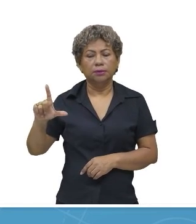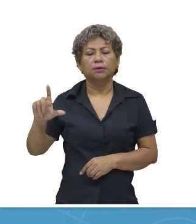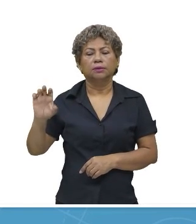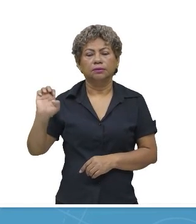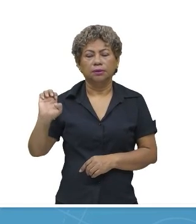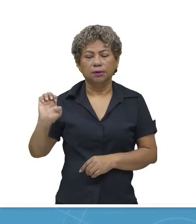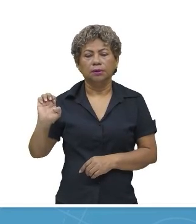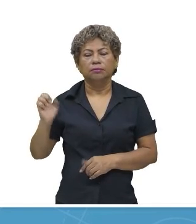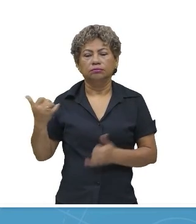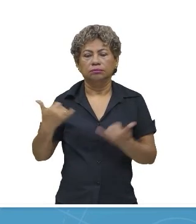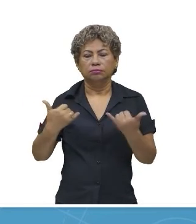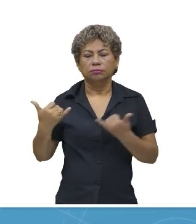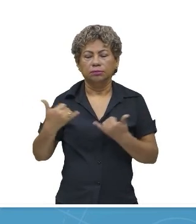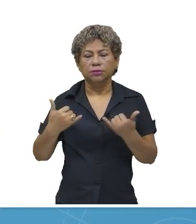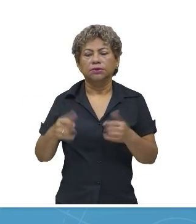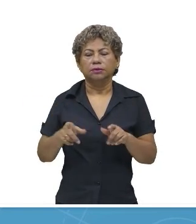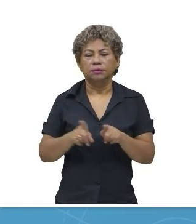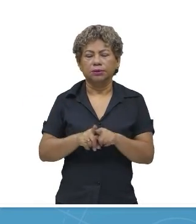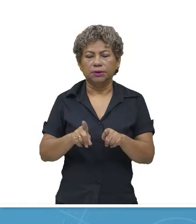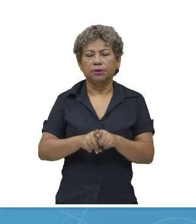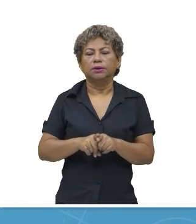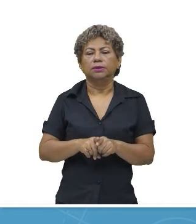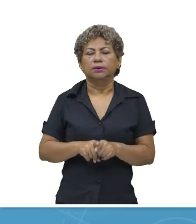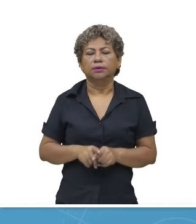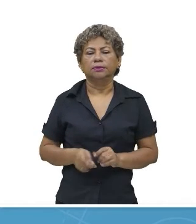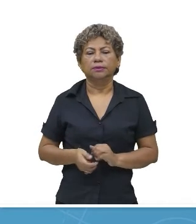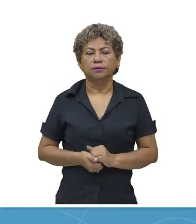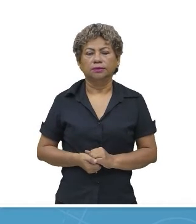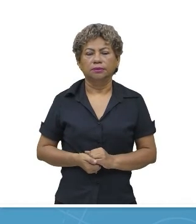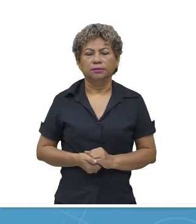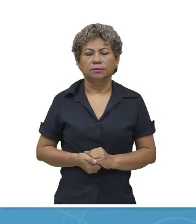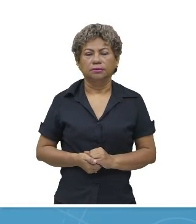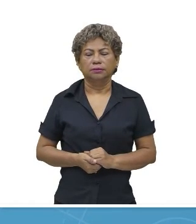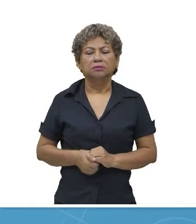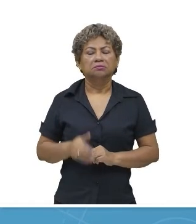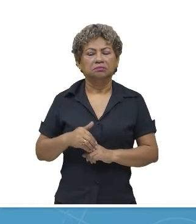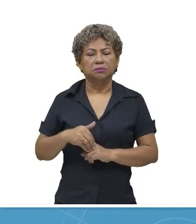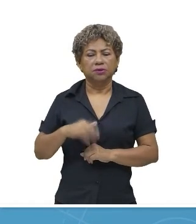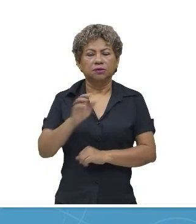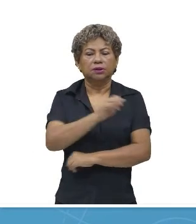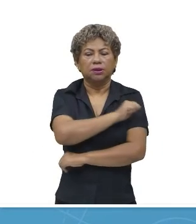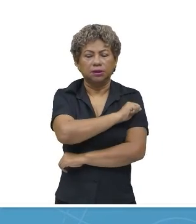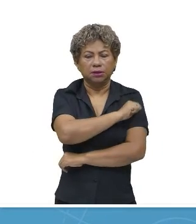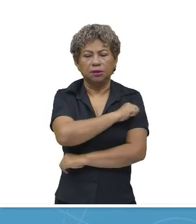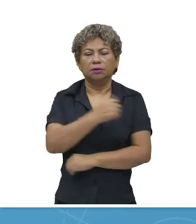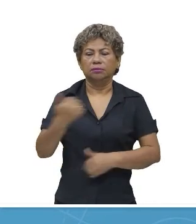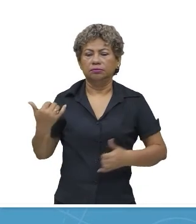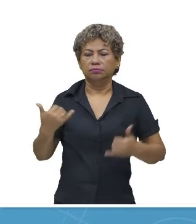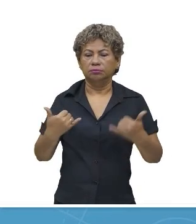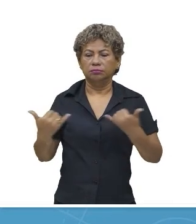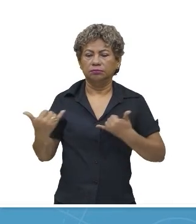responderam letra B, o Fernando respondeu letra B. A maioria está respondendo a letra A.